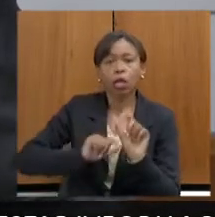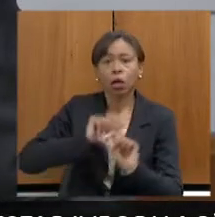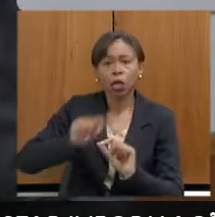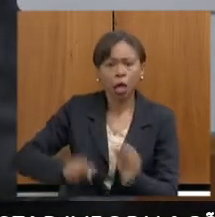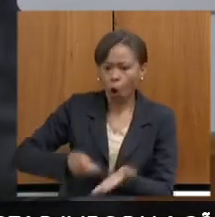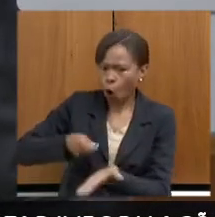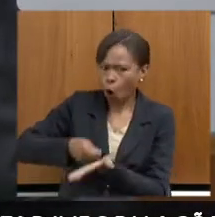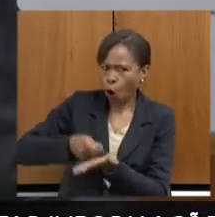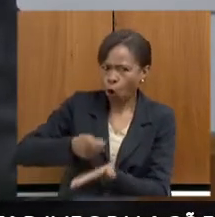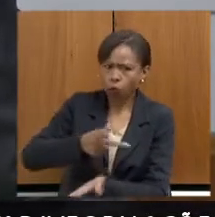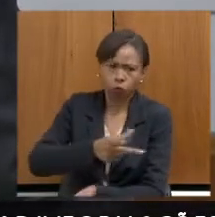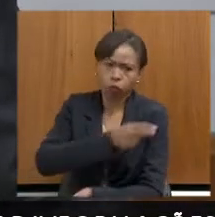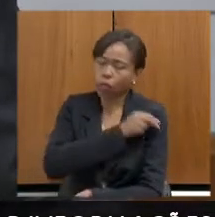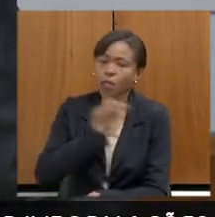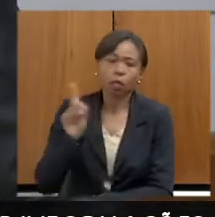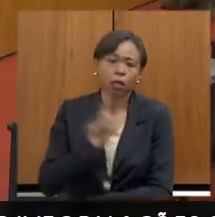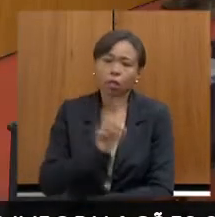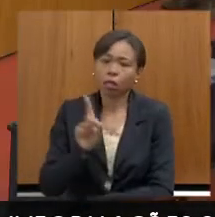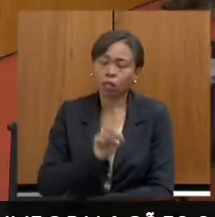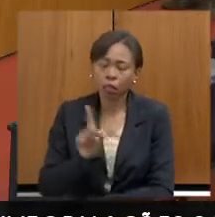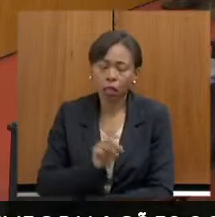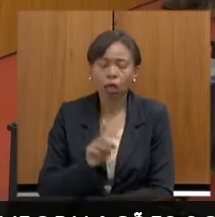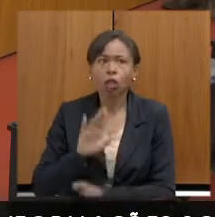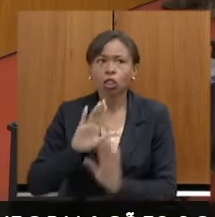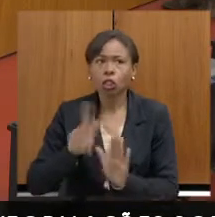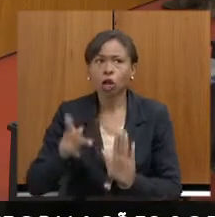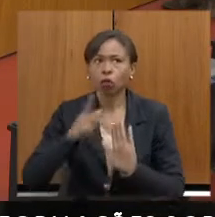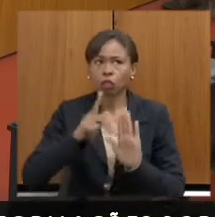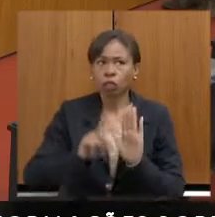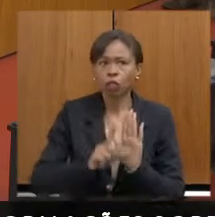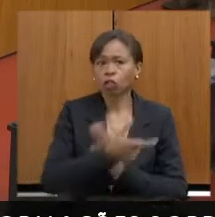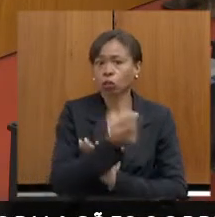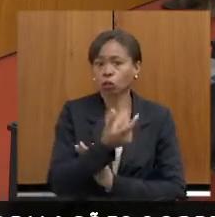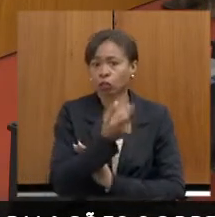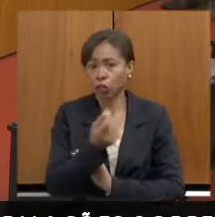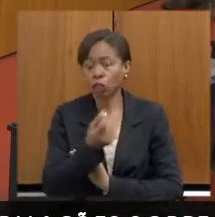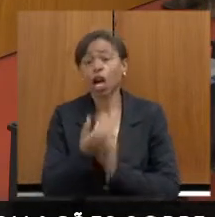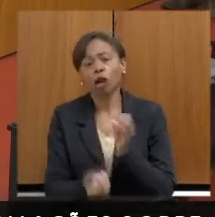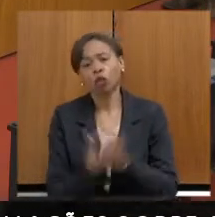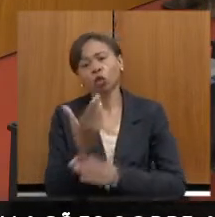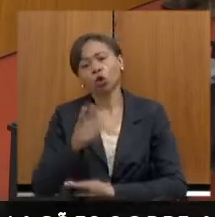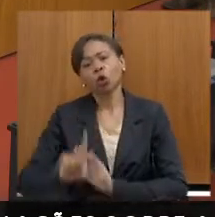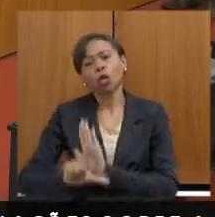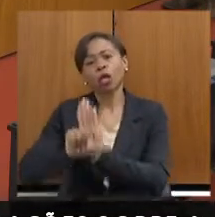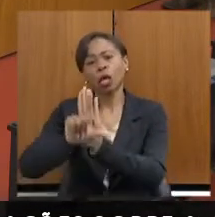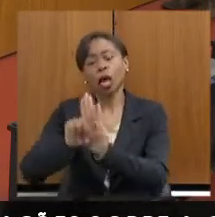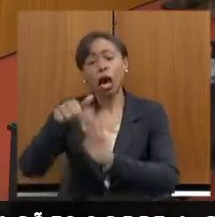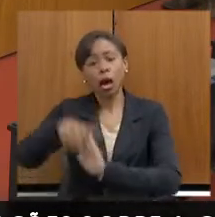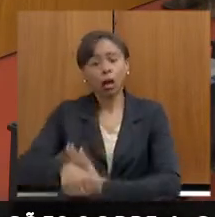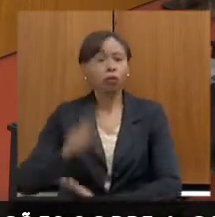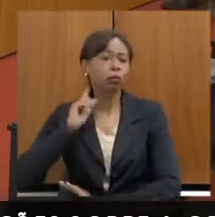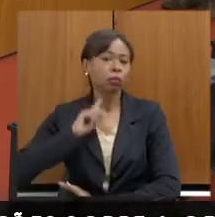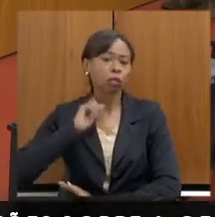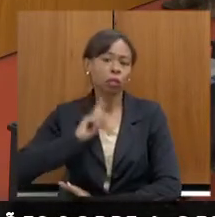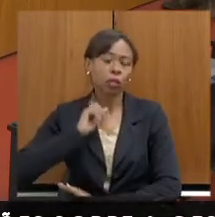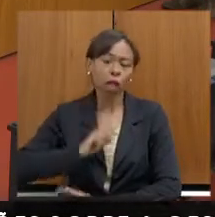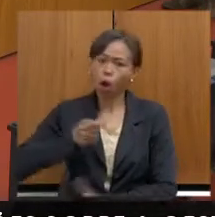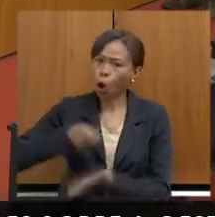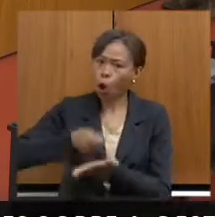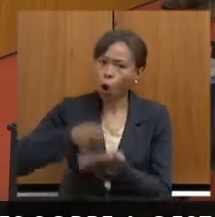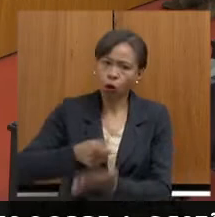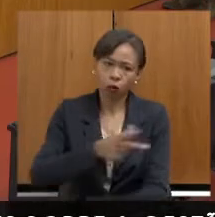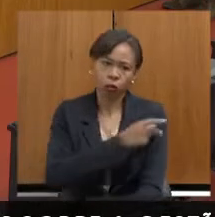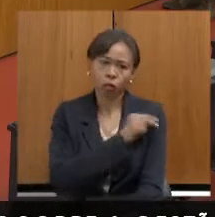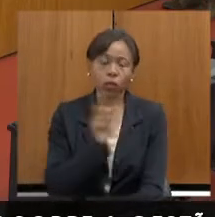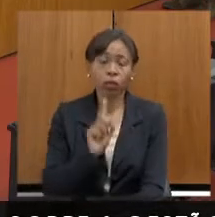criatório foi incorporado ao projeto 22 32020 foi transformado em lei e hoje nosso estado não é obrigatório